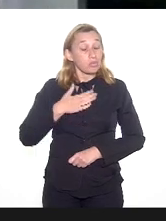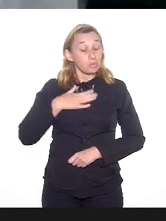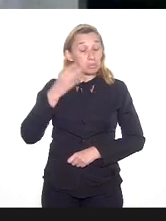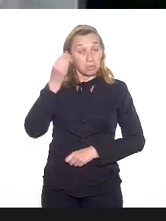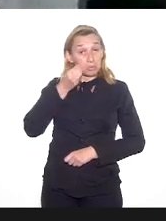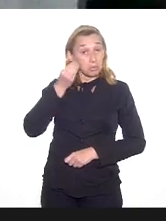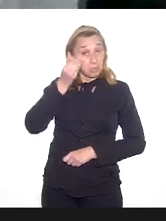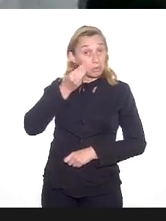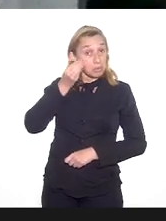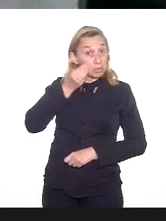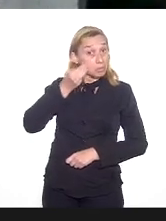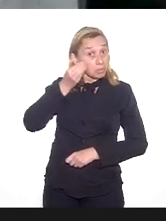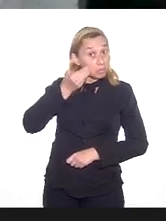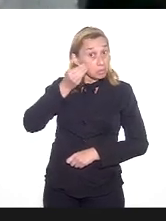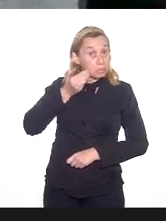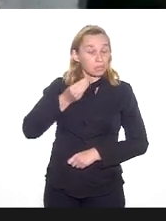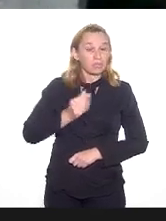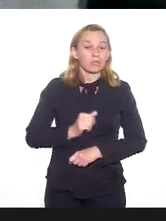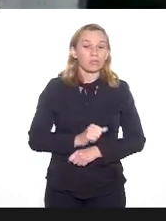experiência,